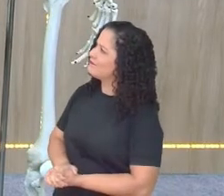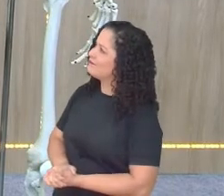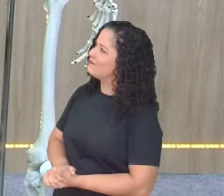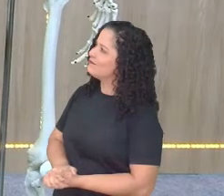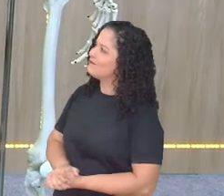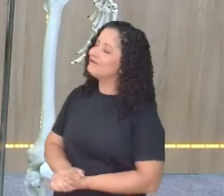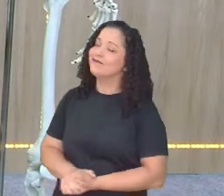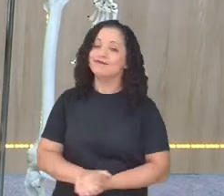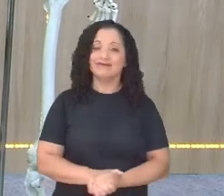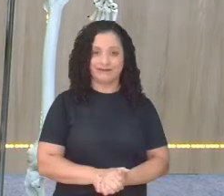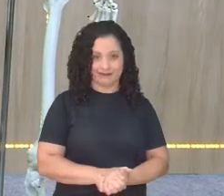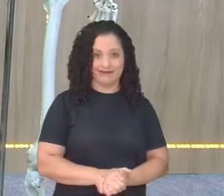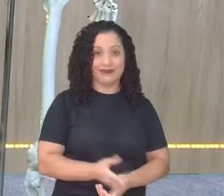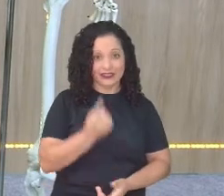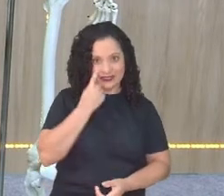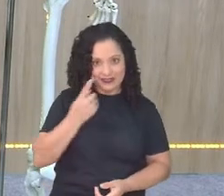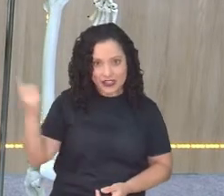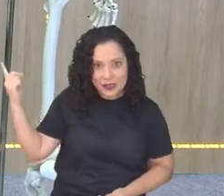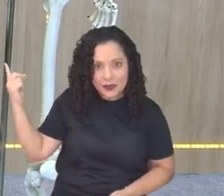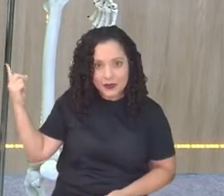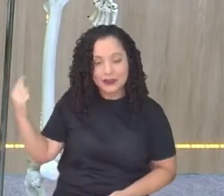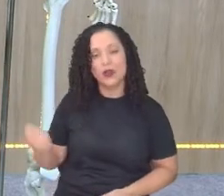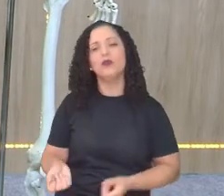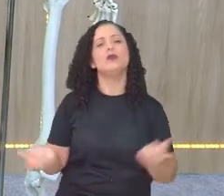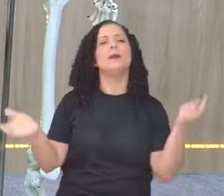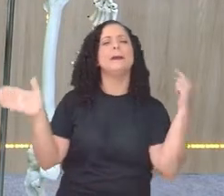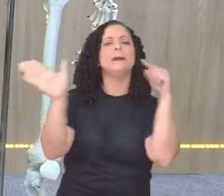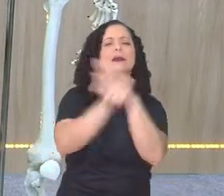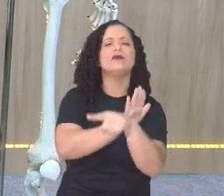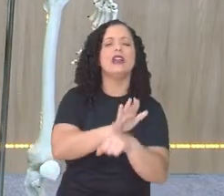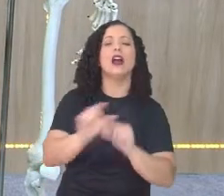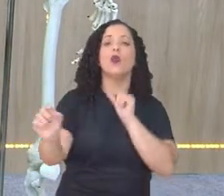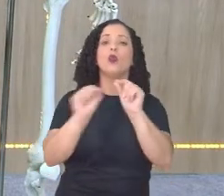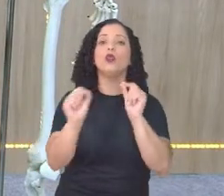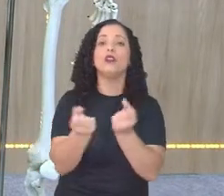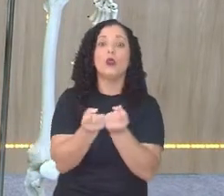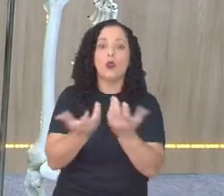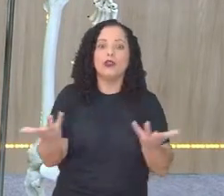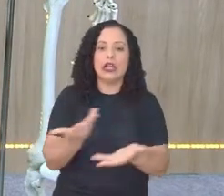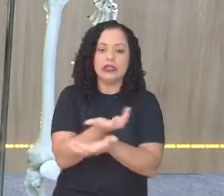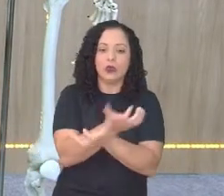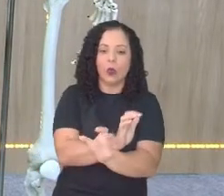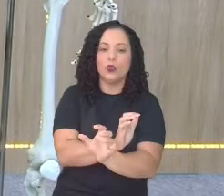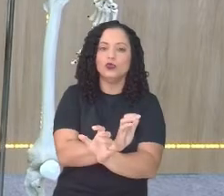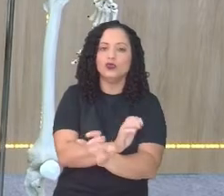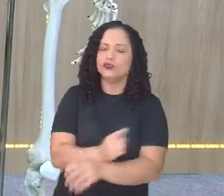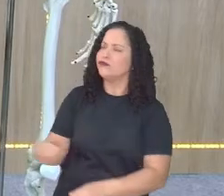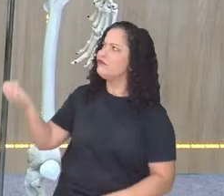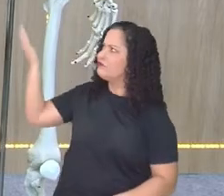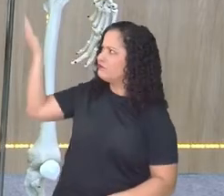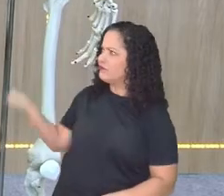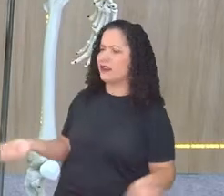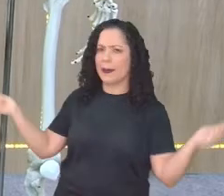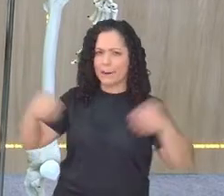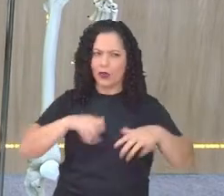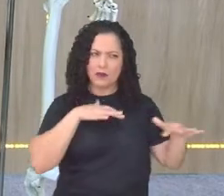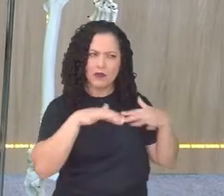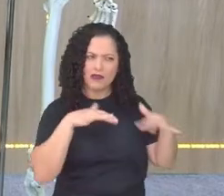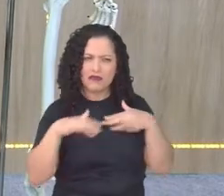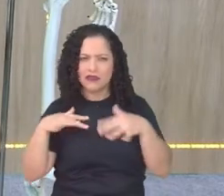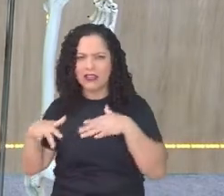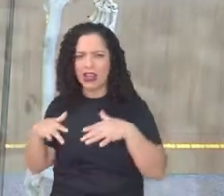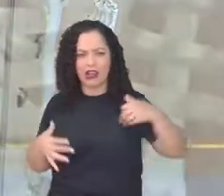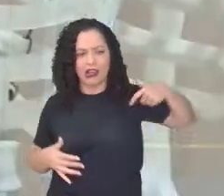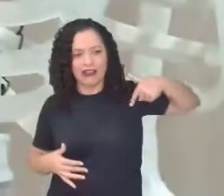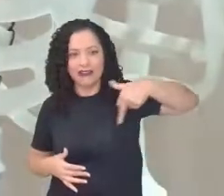esqueleto. E a gente vai dizer, será que esse conjunto de ossos, do jeito que está aí, seria capaz de uma locomoção? Não.